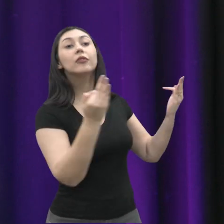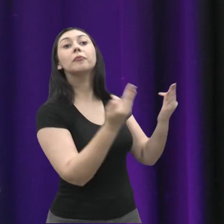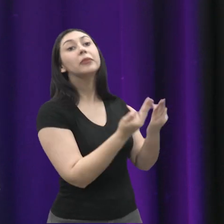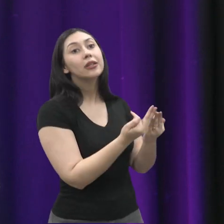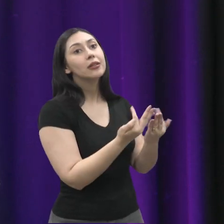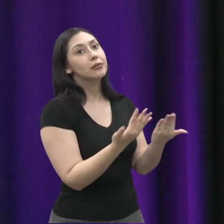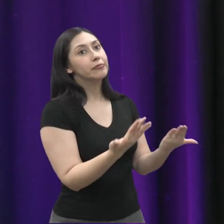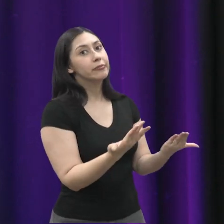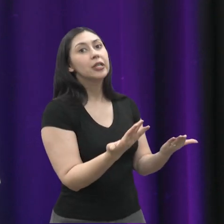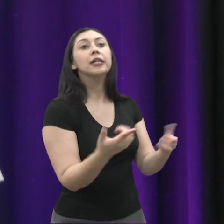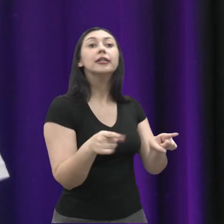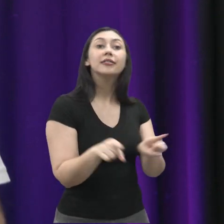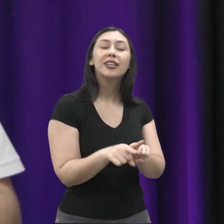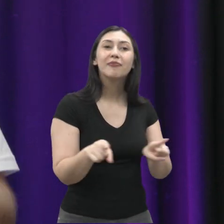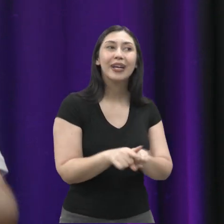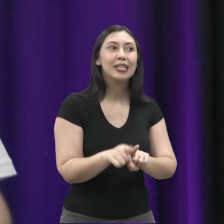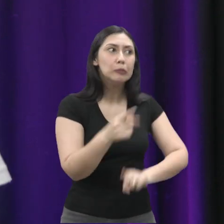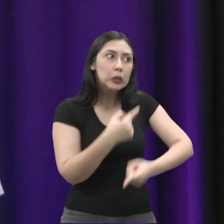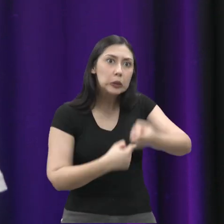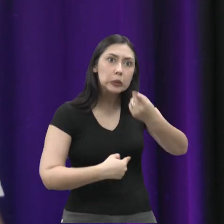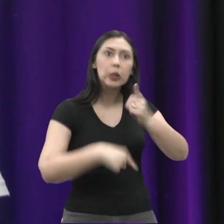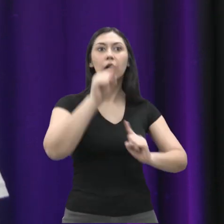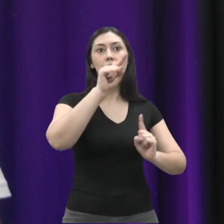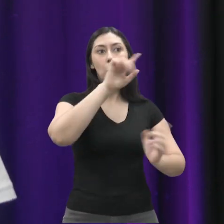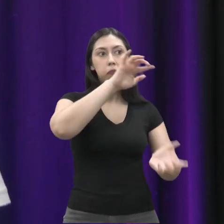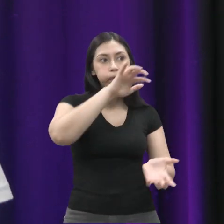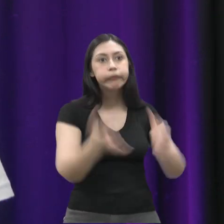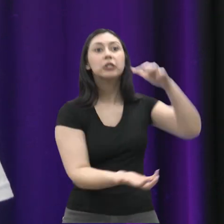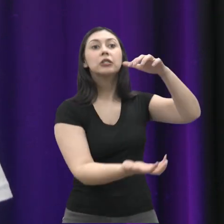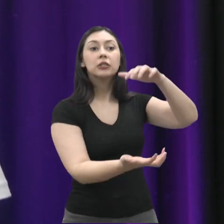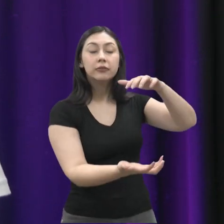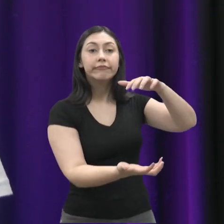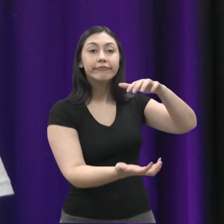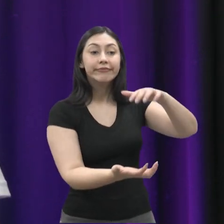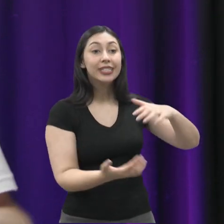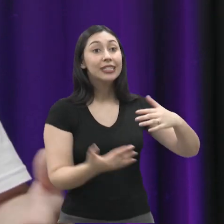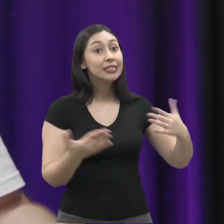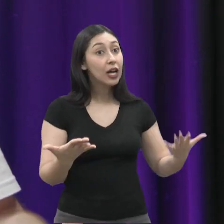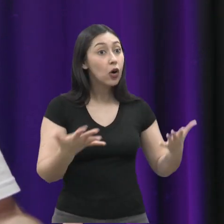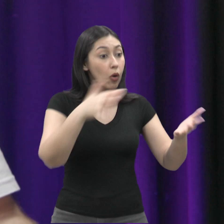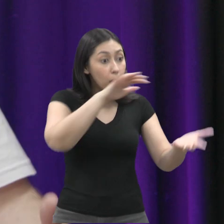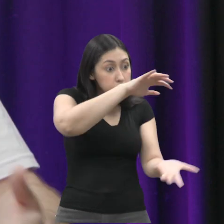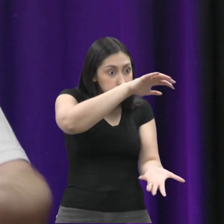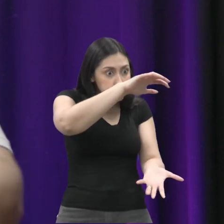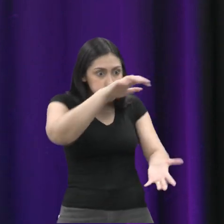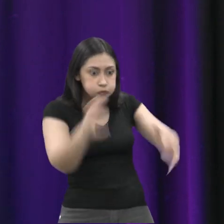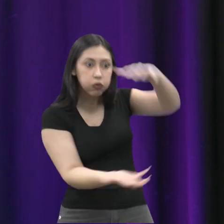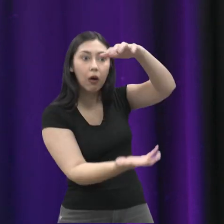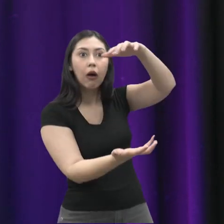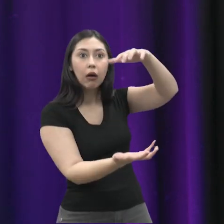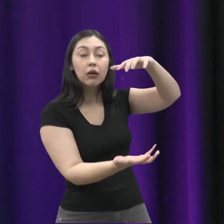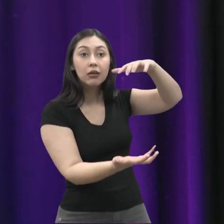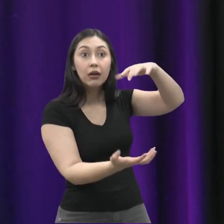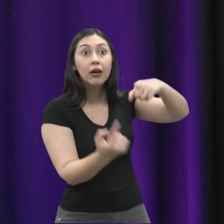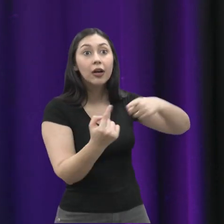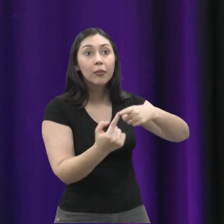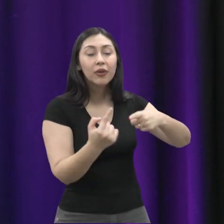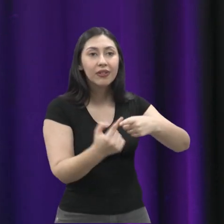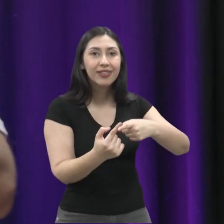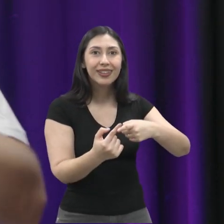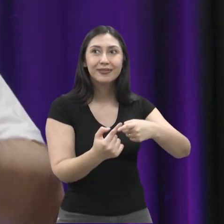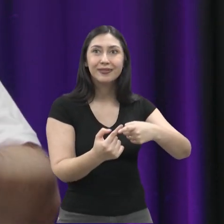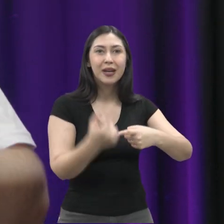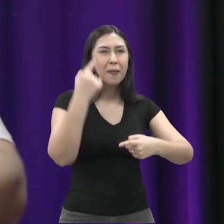e aquilo é uma revolução também, porque está transformando tudo. E aí, se é uma revolução que transforma tudo, porque considera